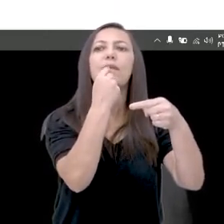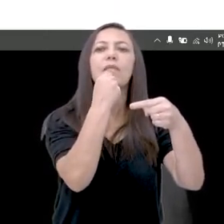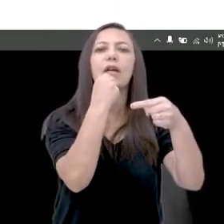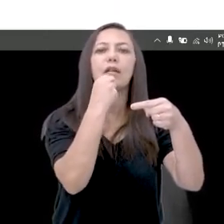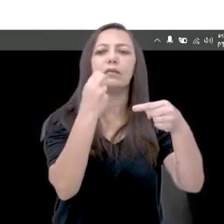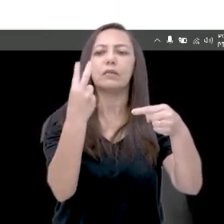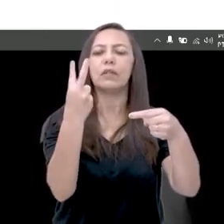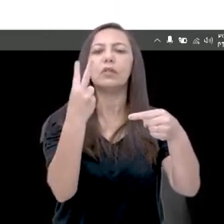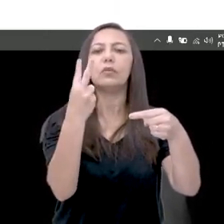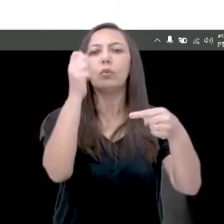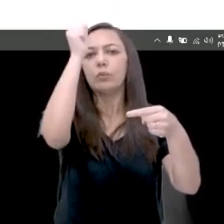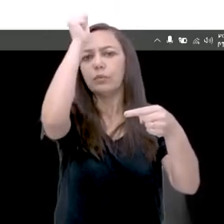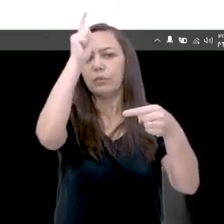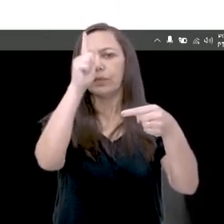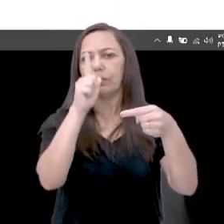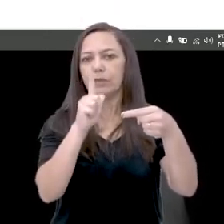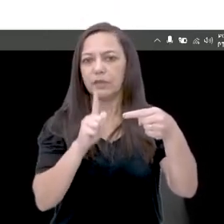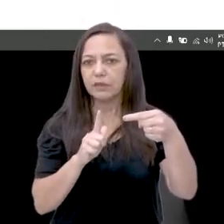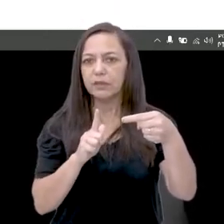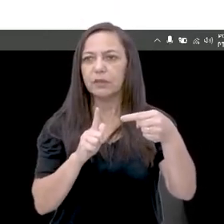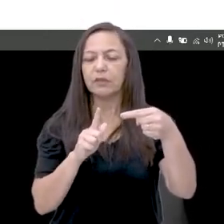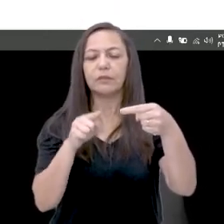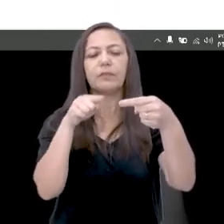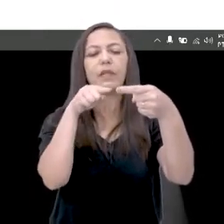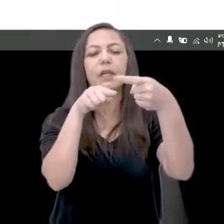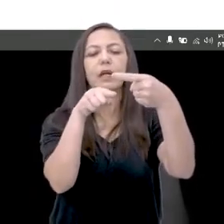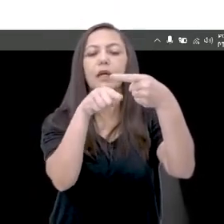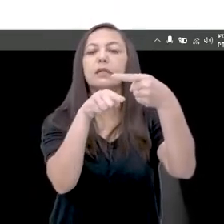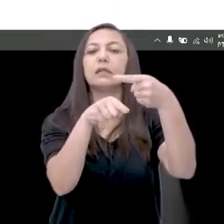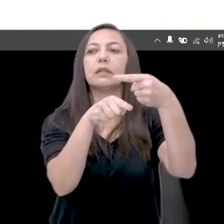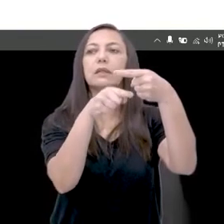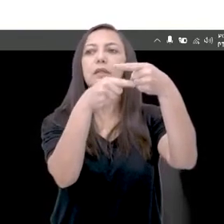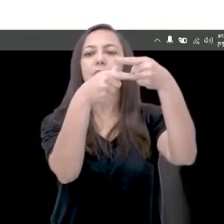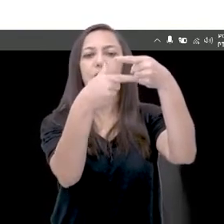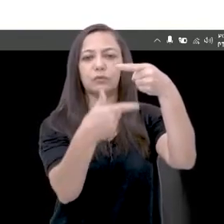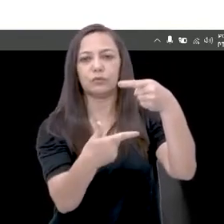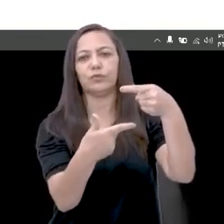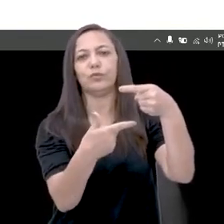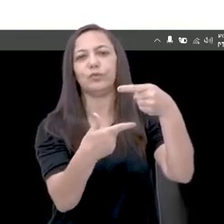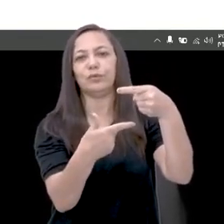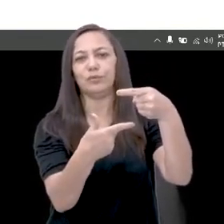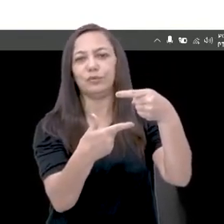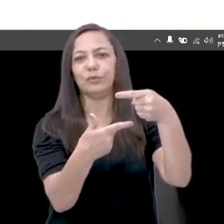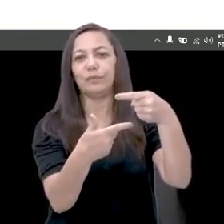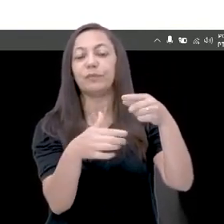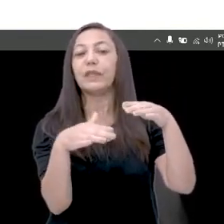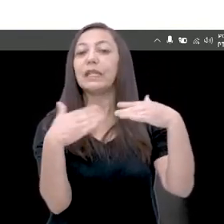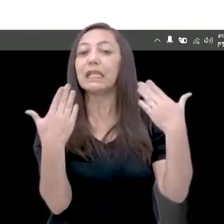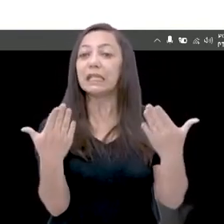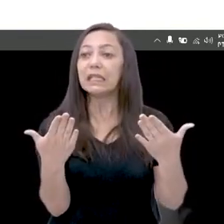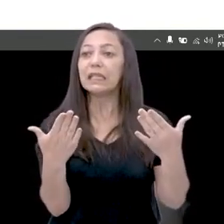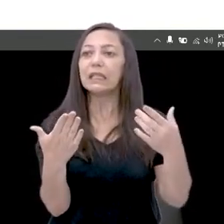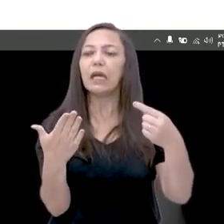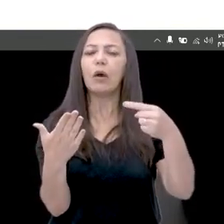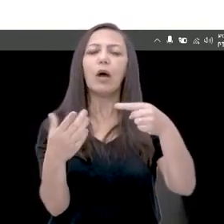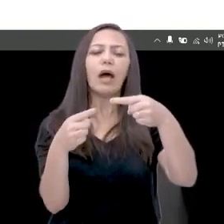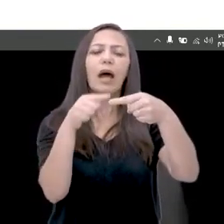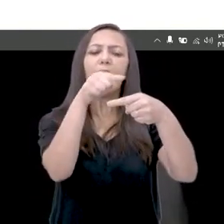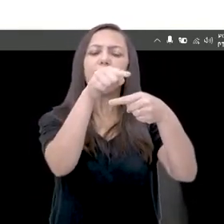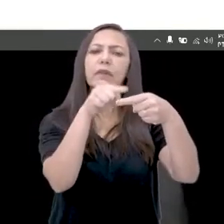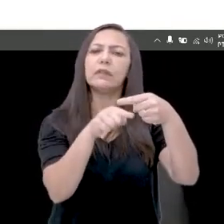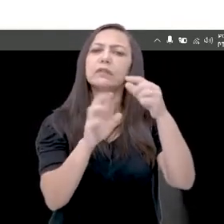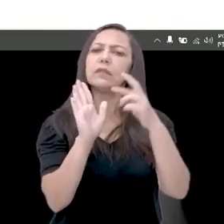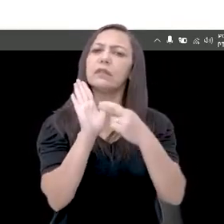para duas partes, que vai ser o denominador da fração. Então, a fração